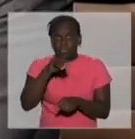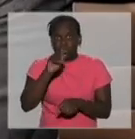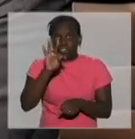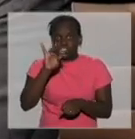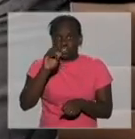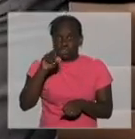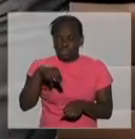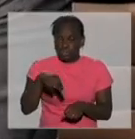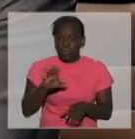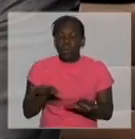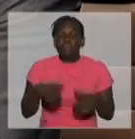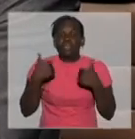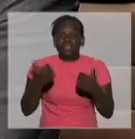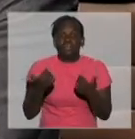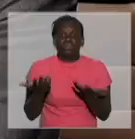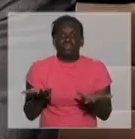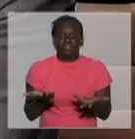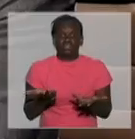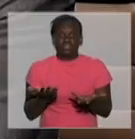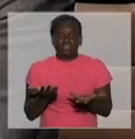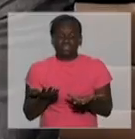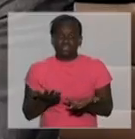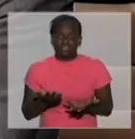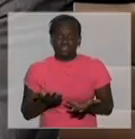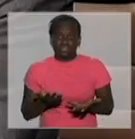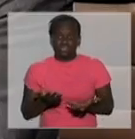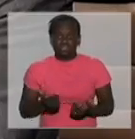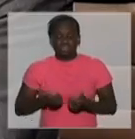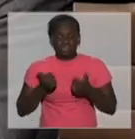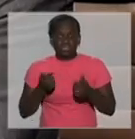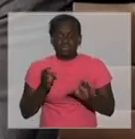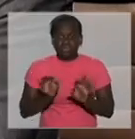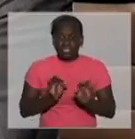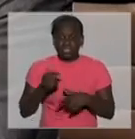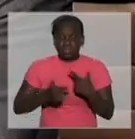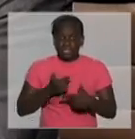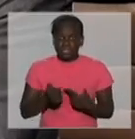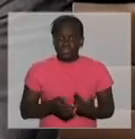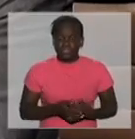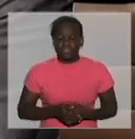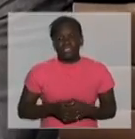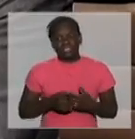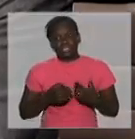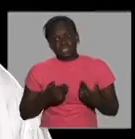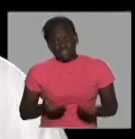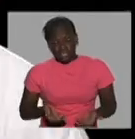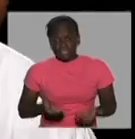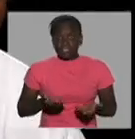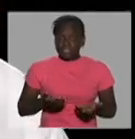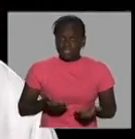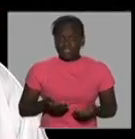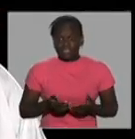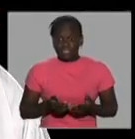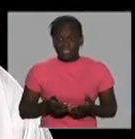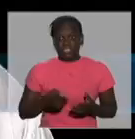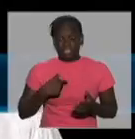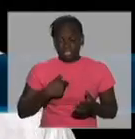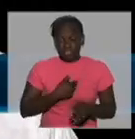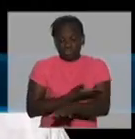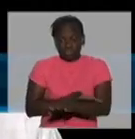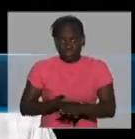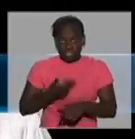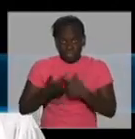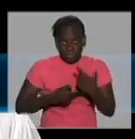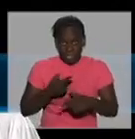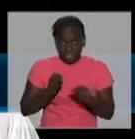é a melhor saída aí para fazer esse trabalho? Assim, a minha